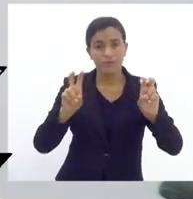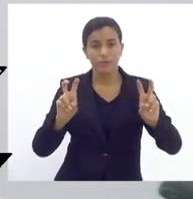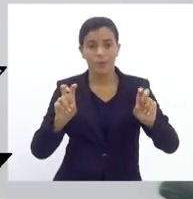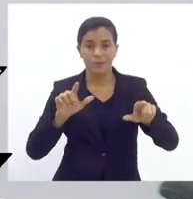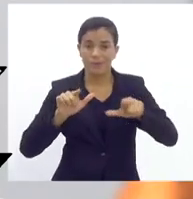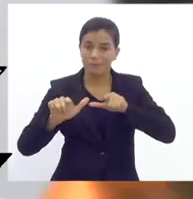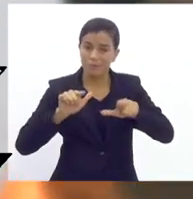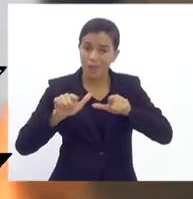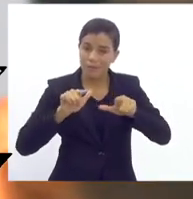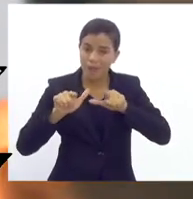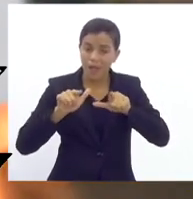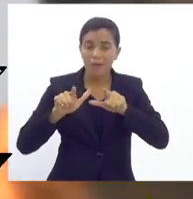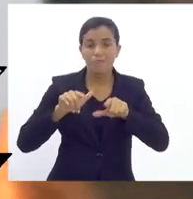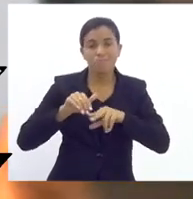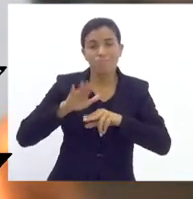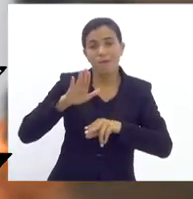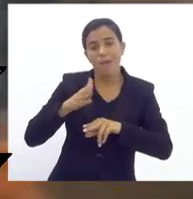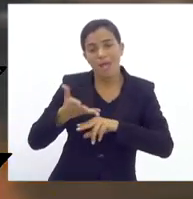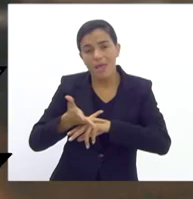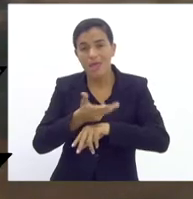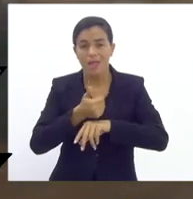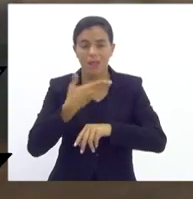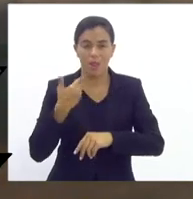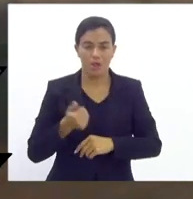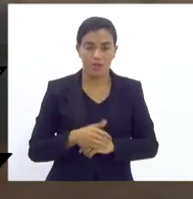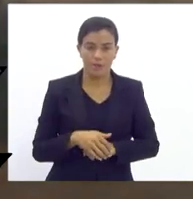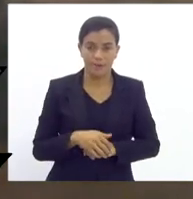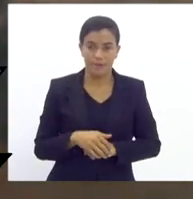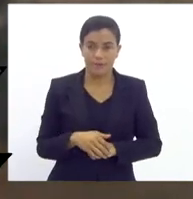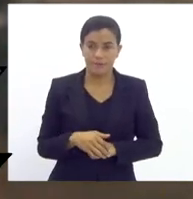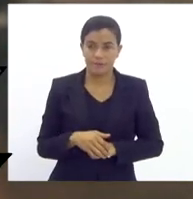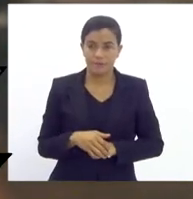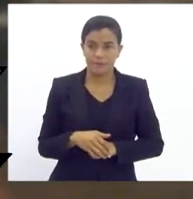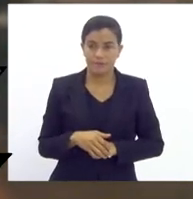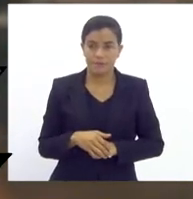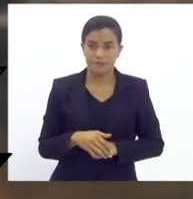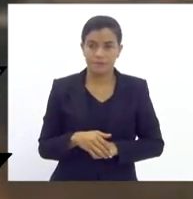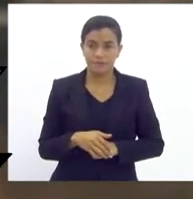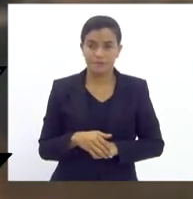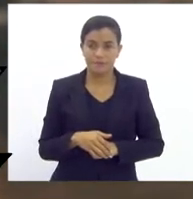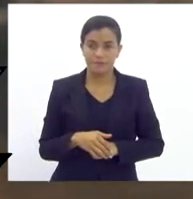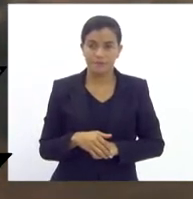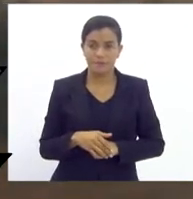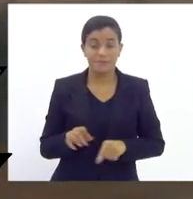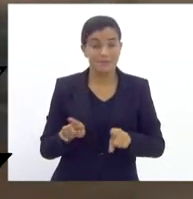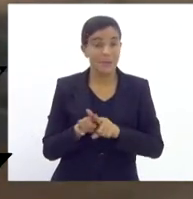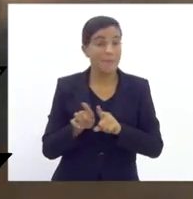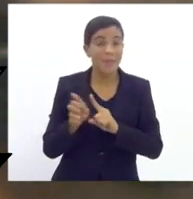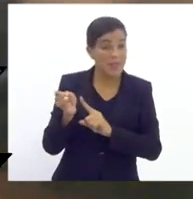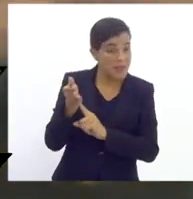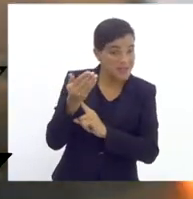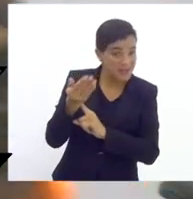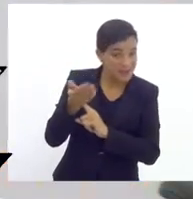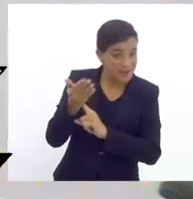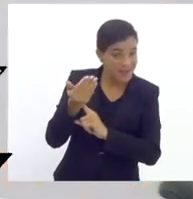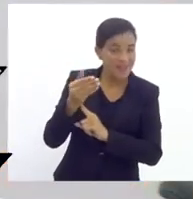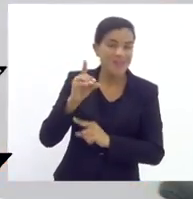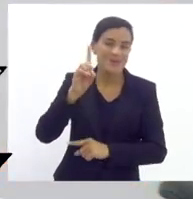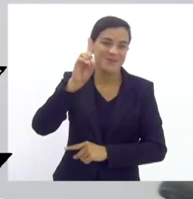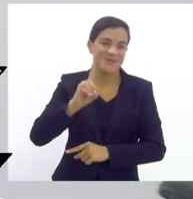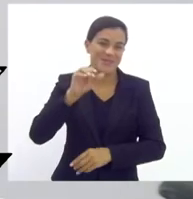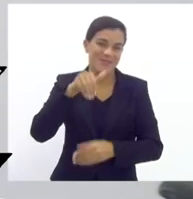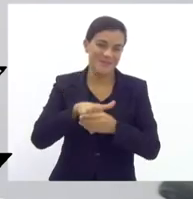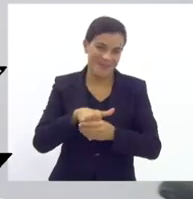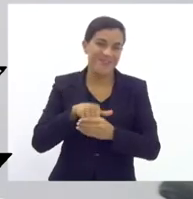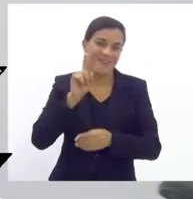do trabalho numa oitiva mas elaborada é nossa bandeira do direito ao voto né